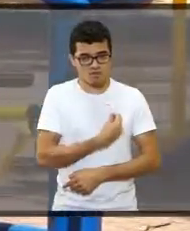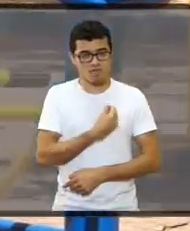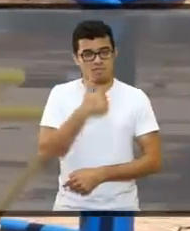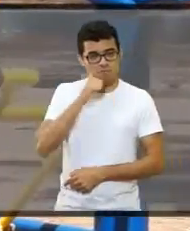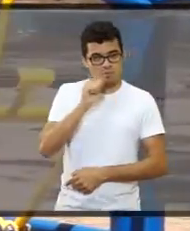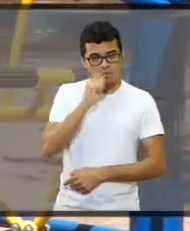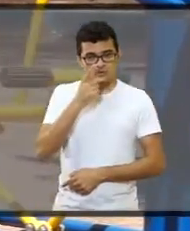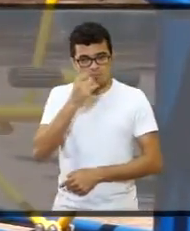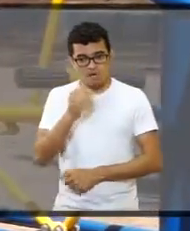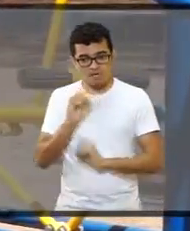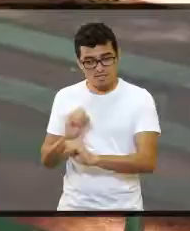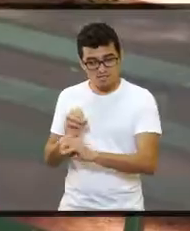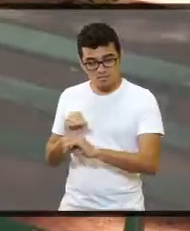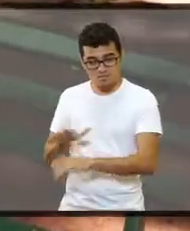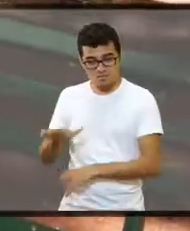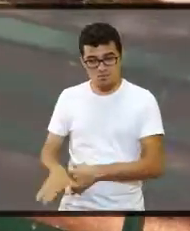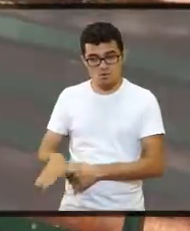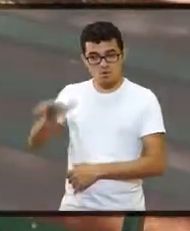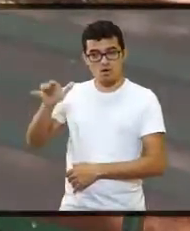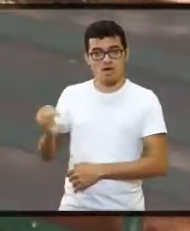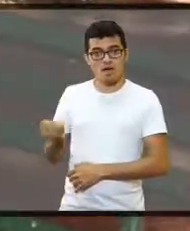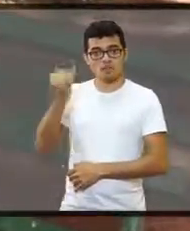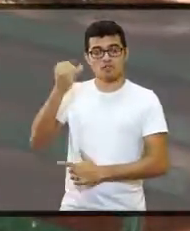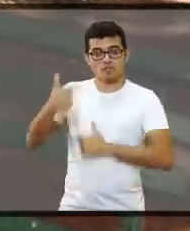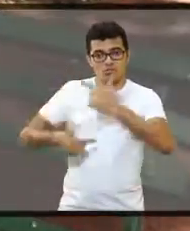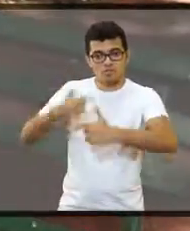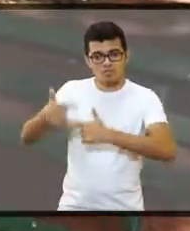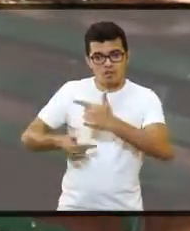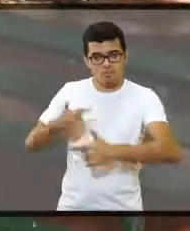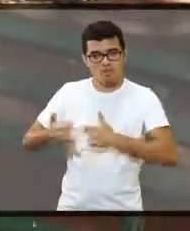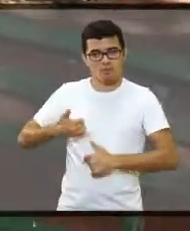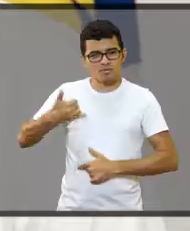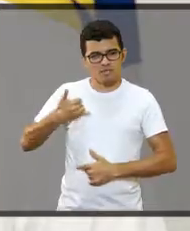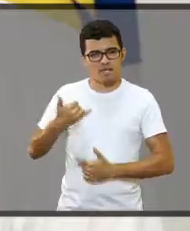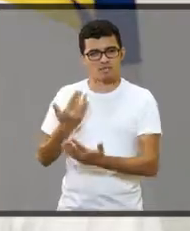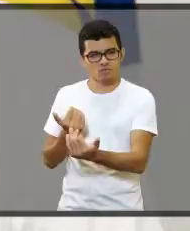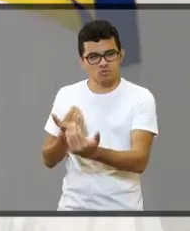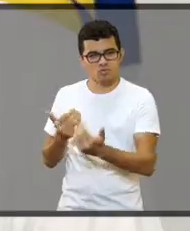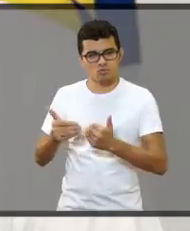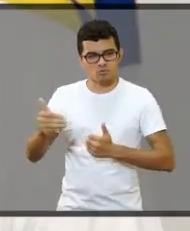lhe ensinaram a importância do trabalho e ele começou bem cedo.